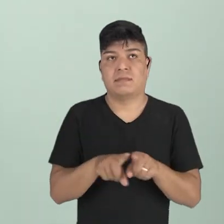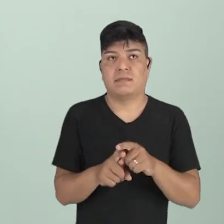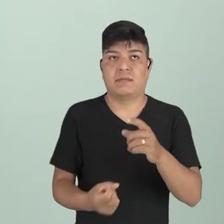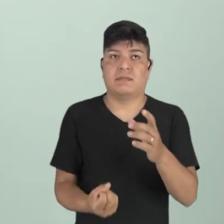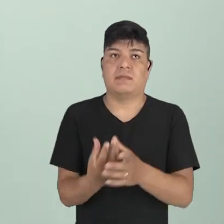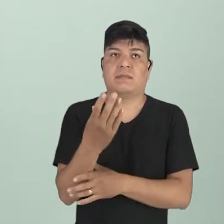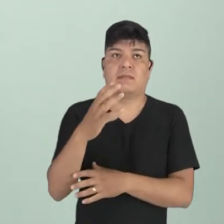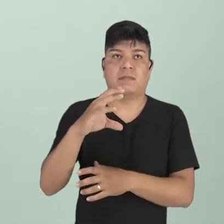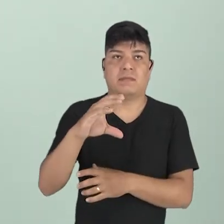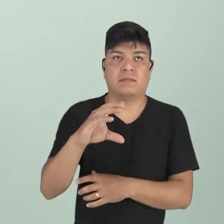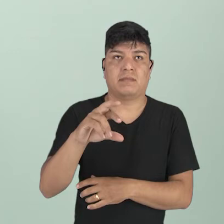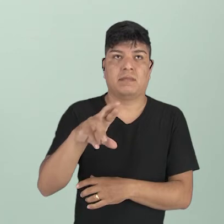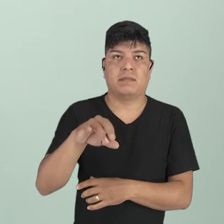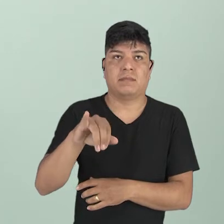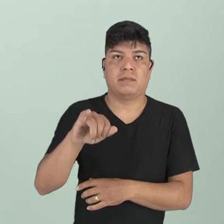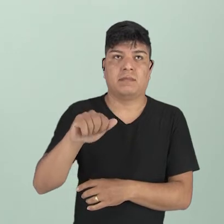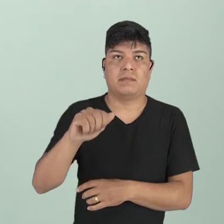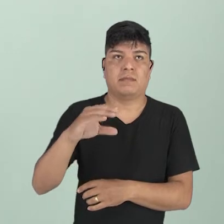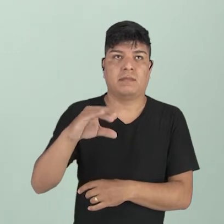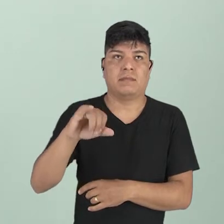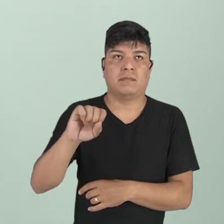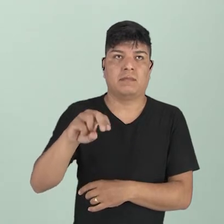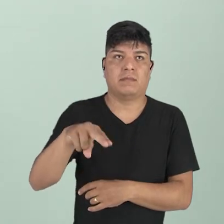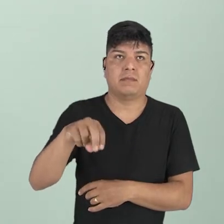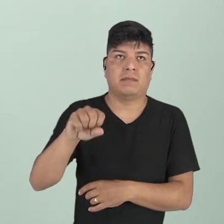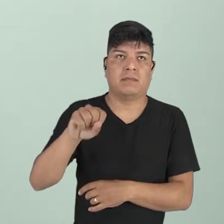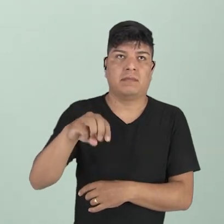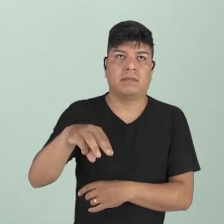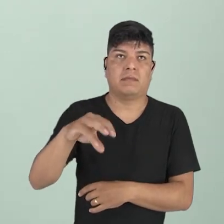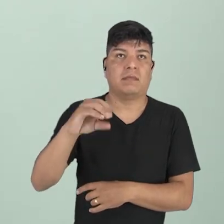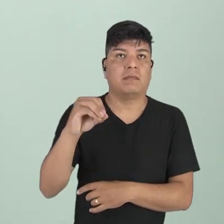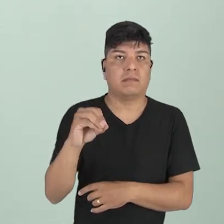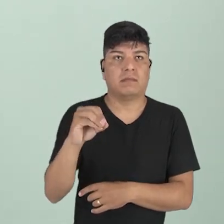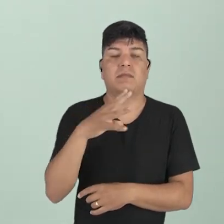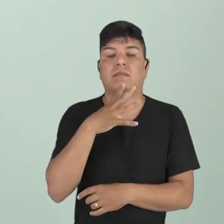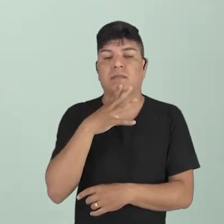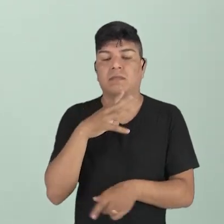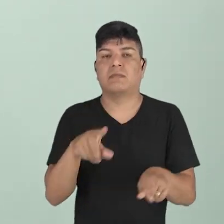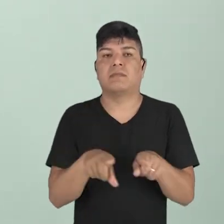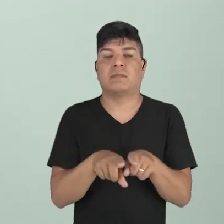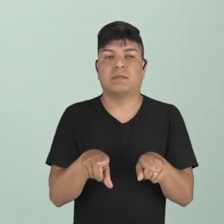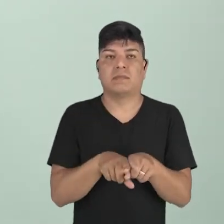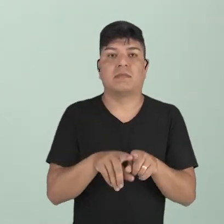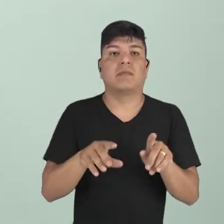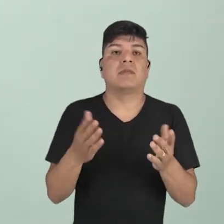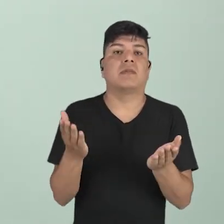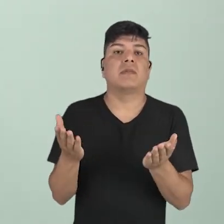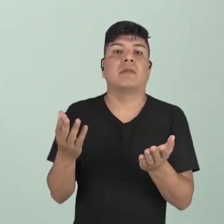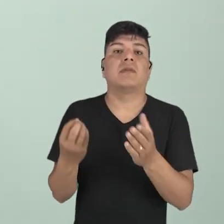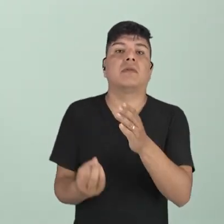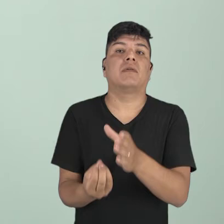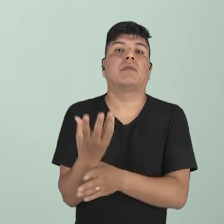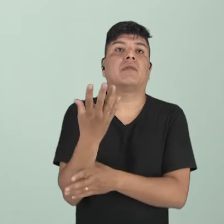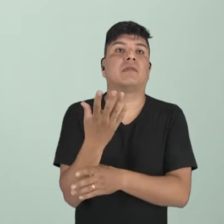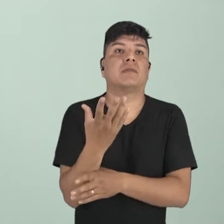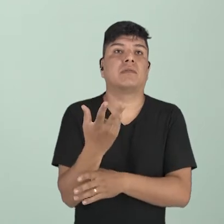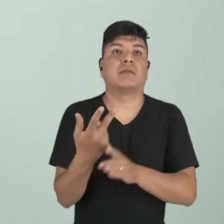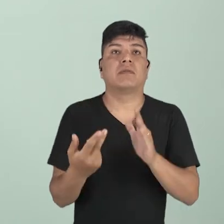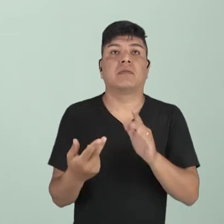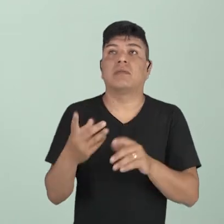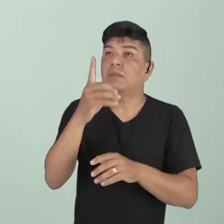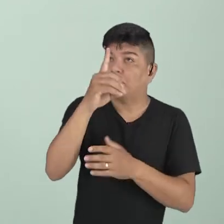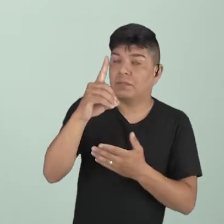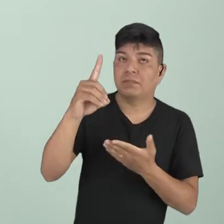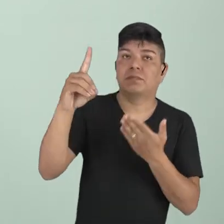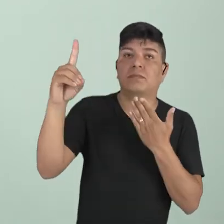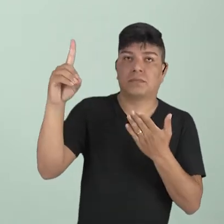criacionismo, como eu falei para vocês, ela é muito difundida na nossa sociedade, né? E é muito conhecida, né? O que é o criacionismo? O criacionismo propõe que